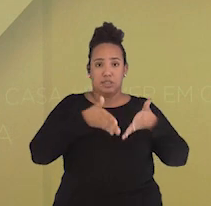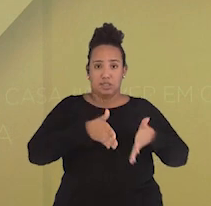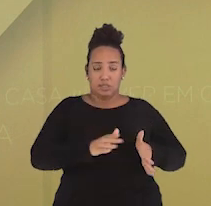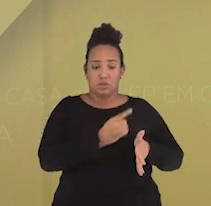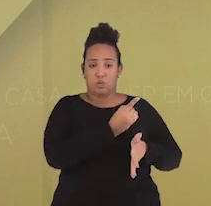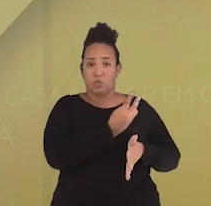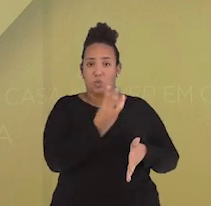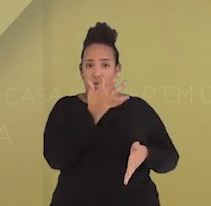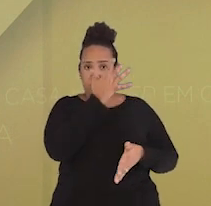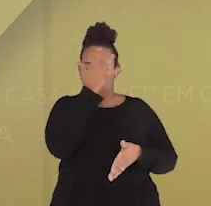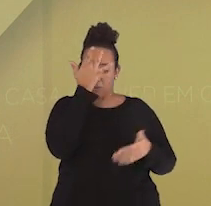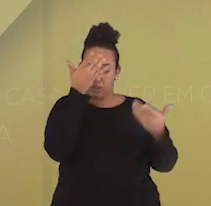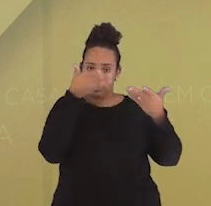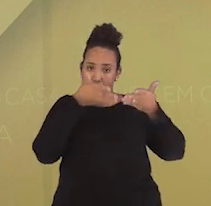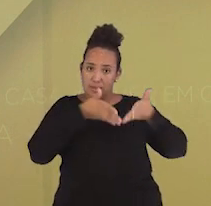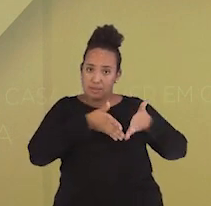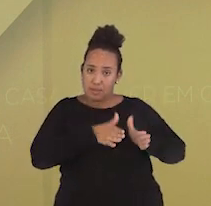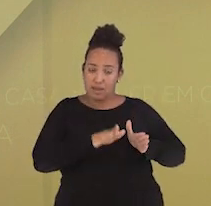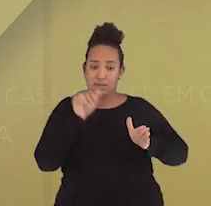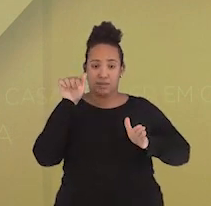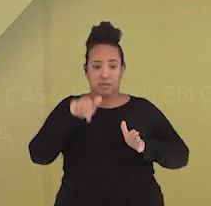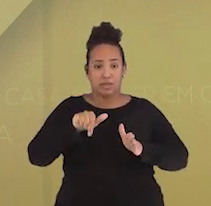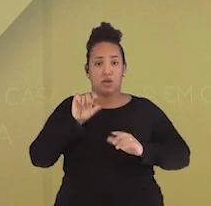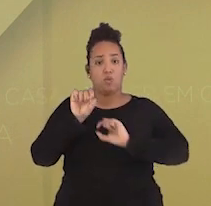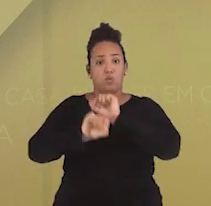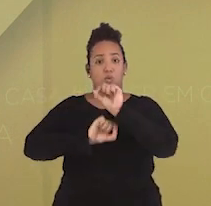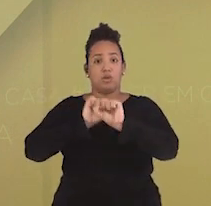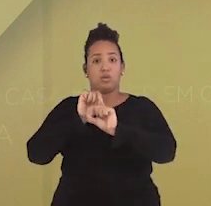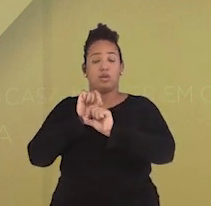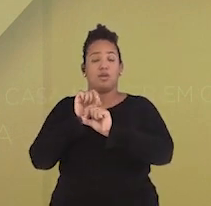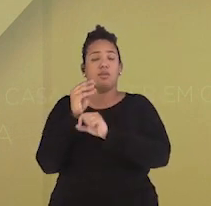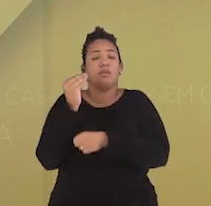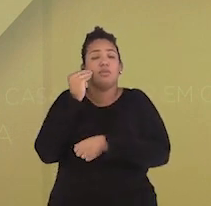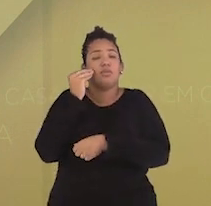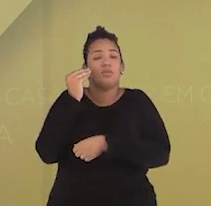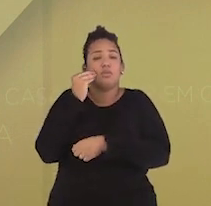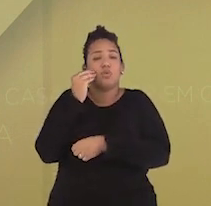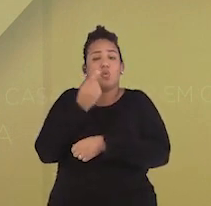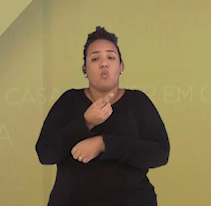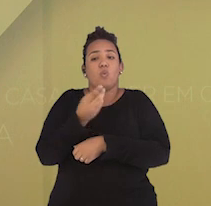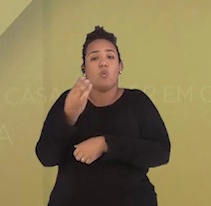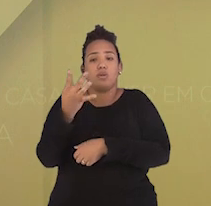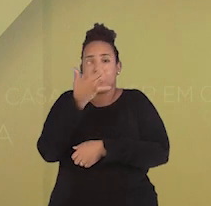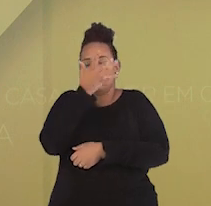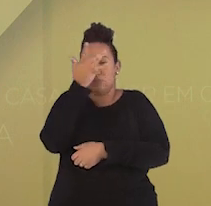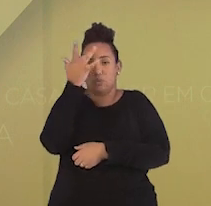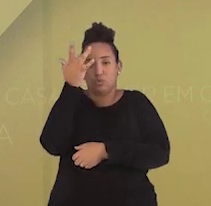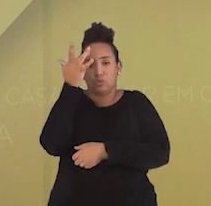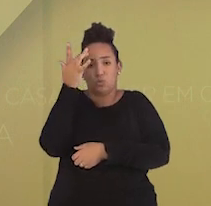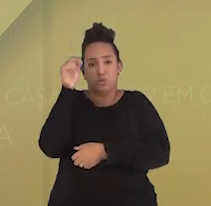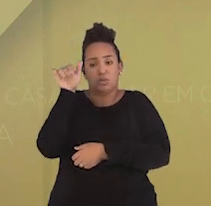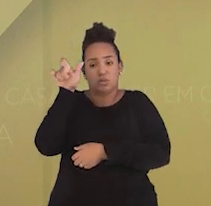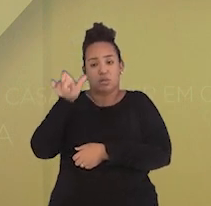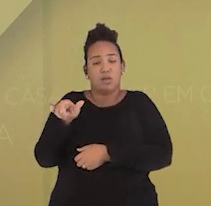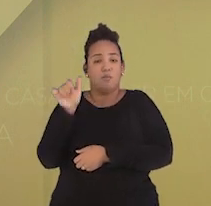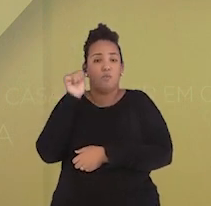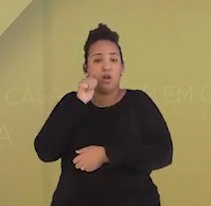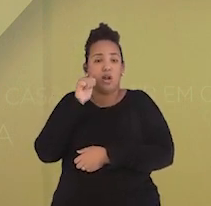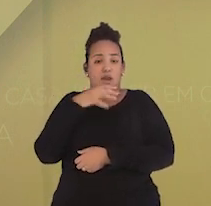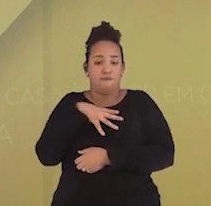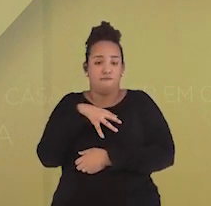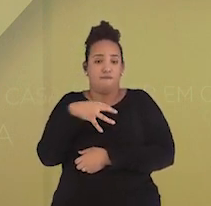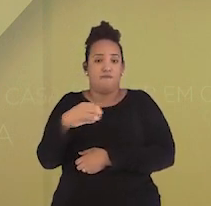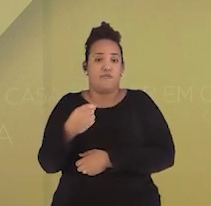nascem. Fecundidade é uma estimativa de quantos filhos uma mulher teria ao longo da sua idade